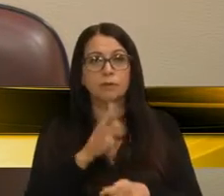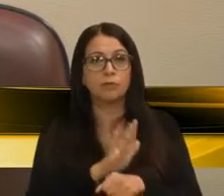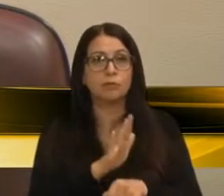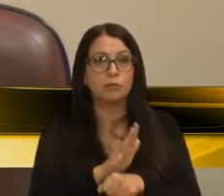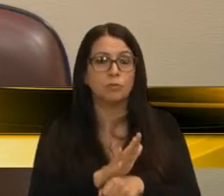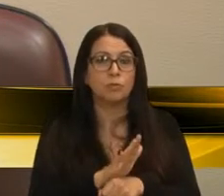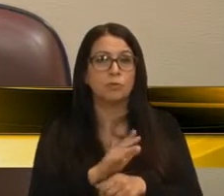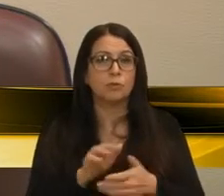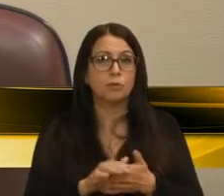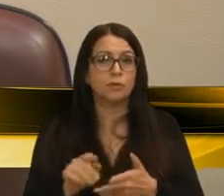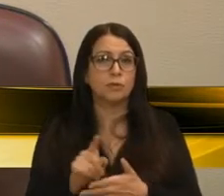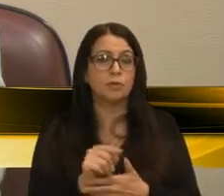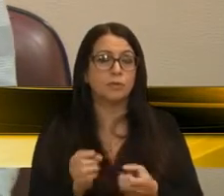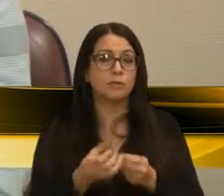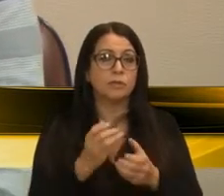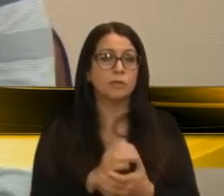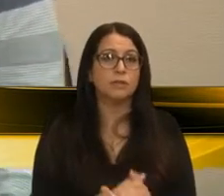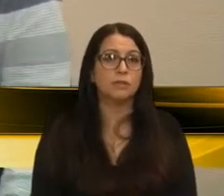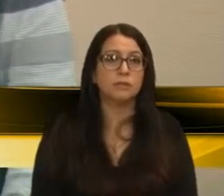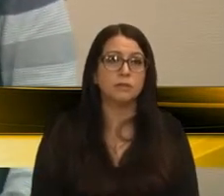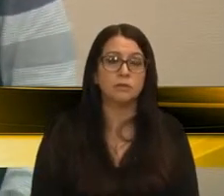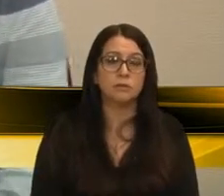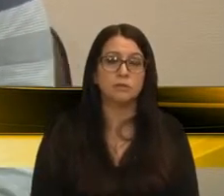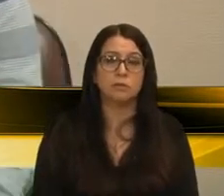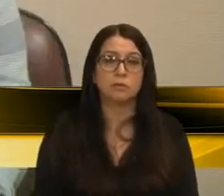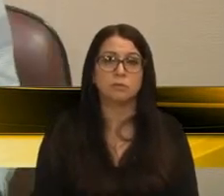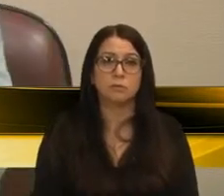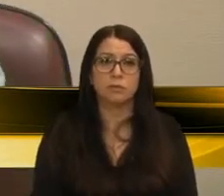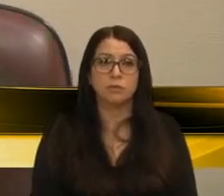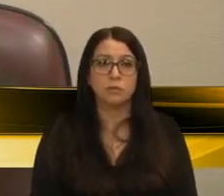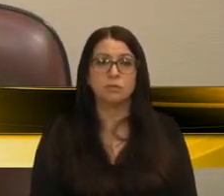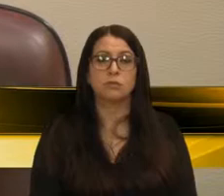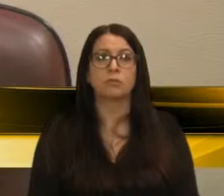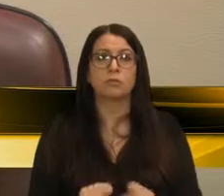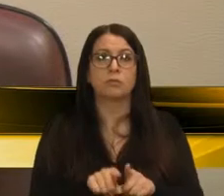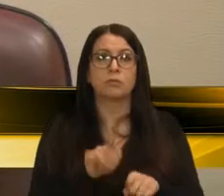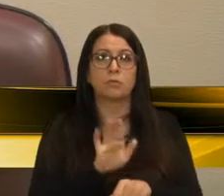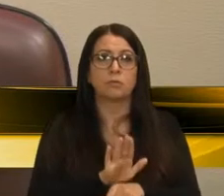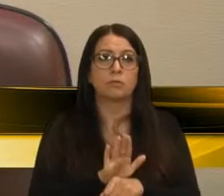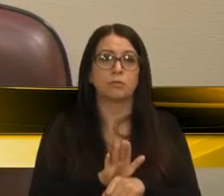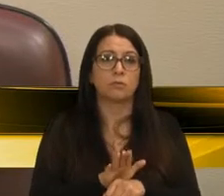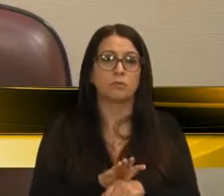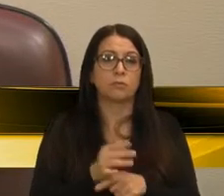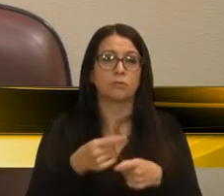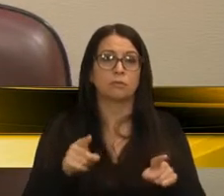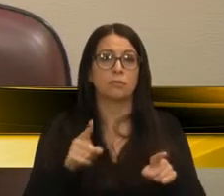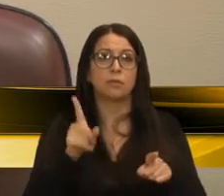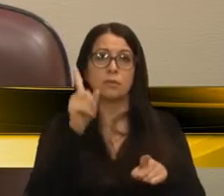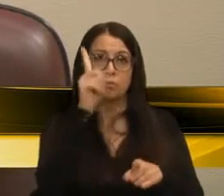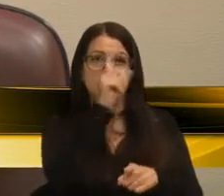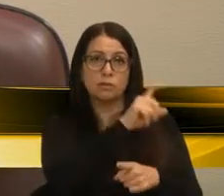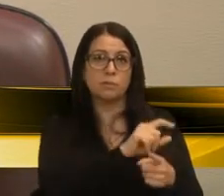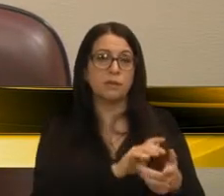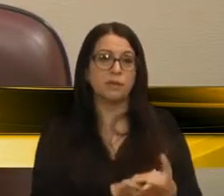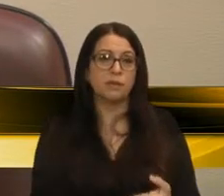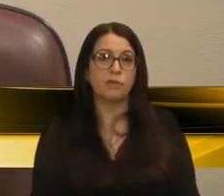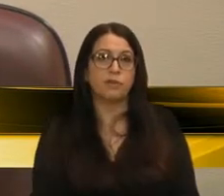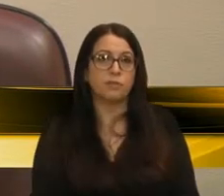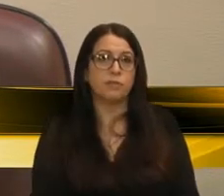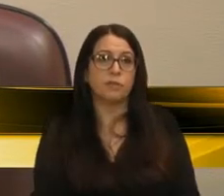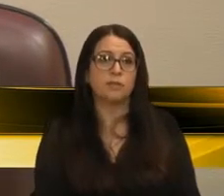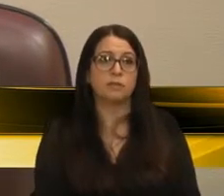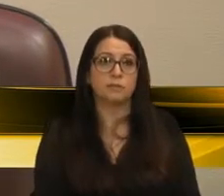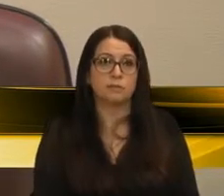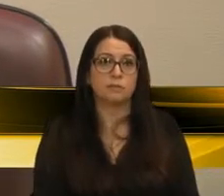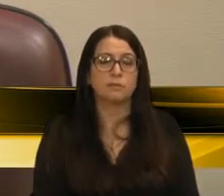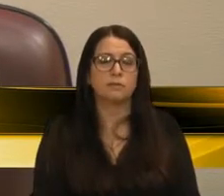ajudar, e a Câmara, eu tenho certeza que não vai se furtar a líder de governo a tentar ajudar. Mas é difícil